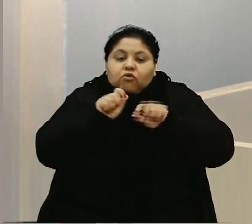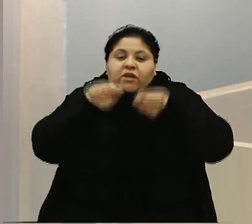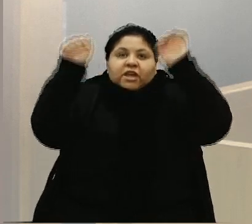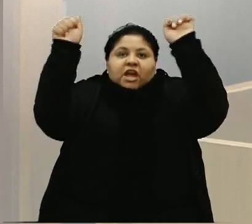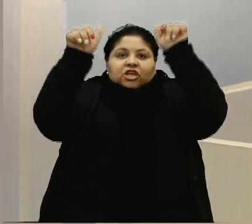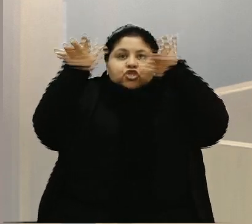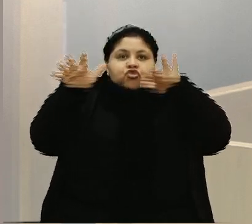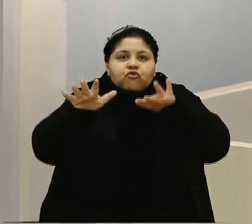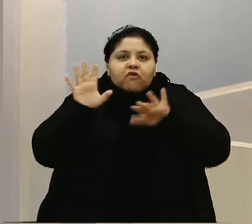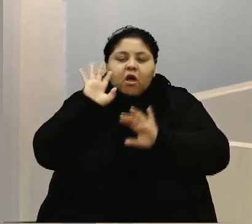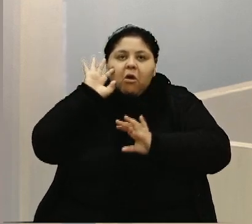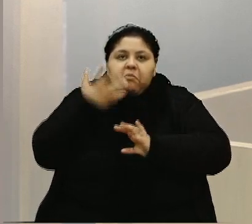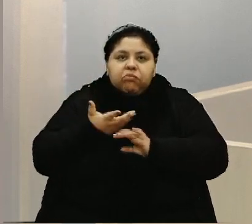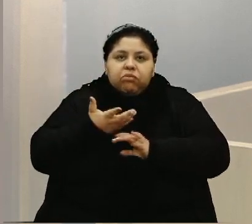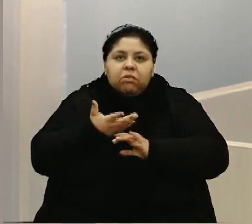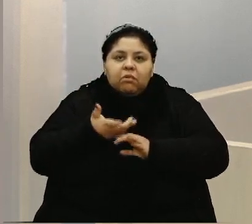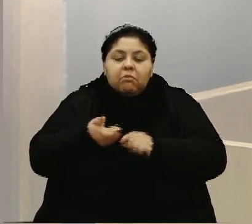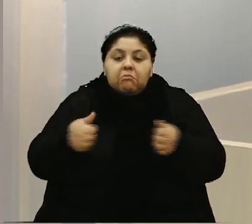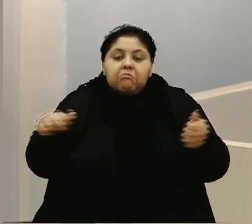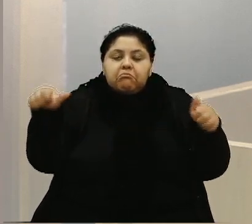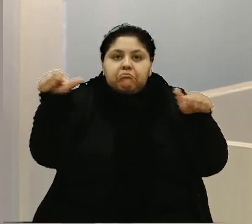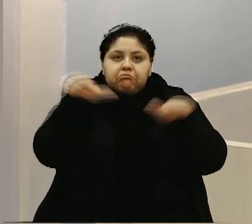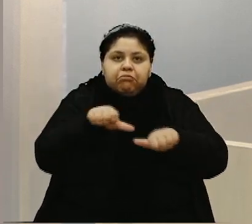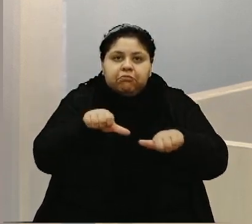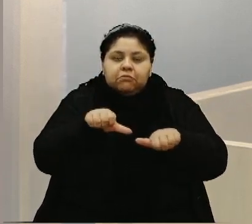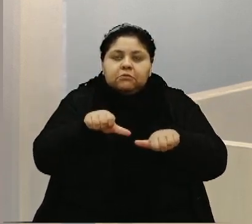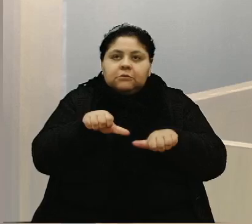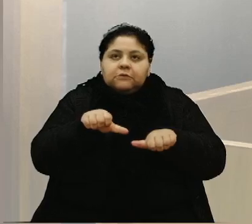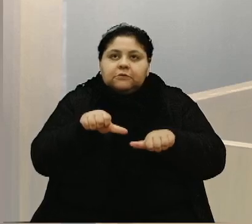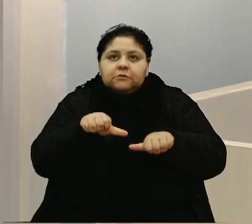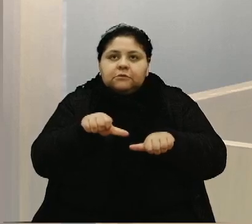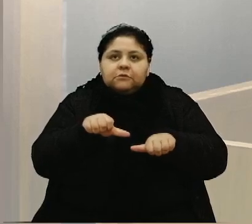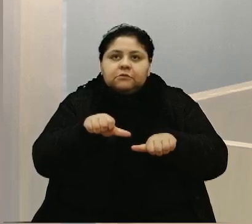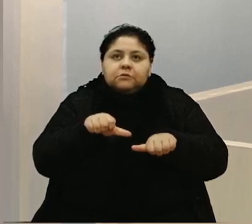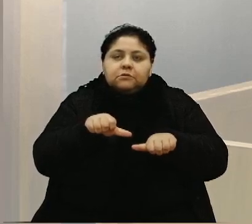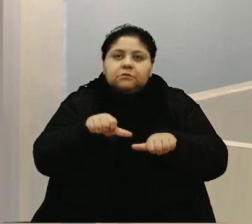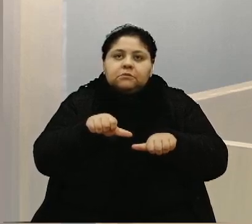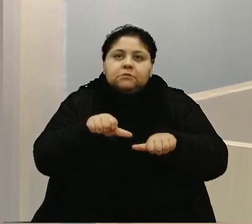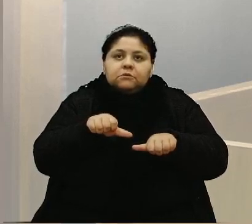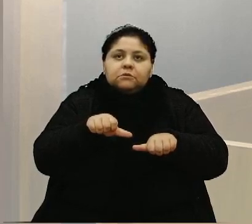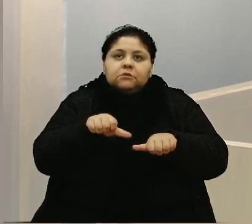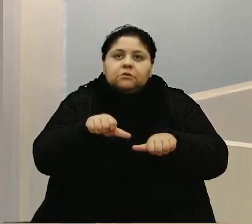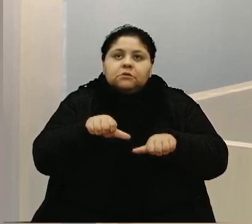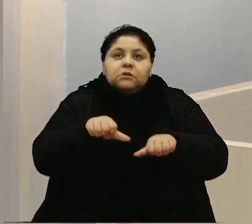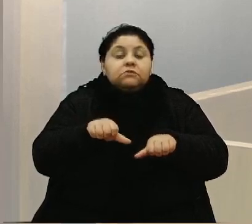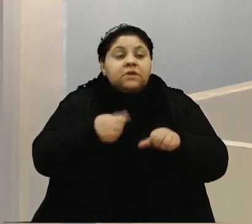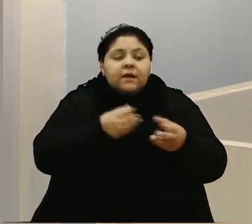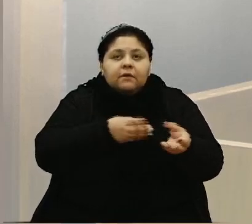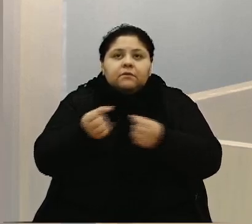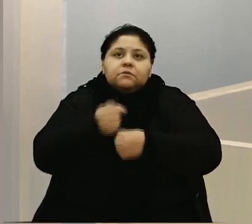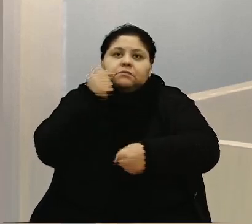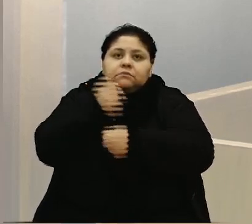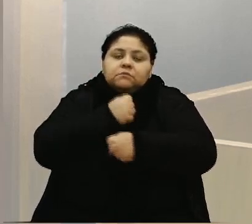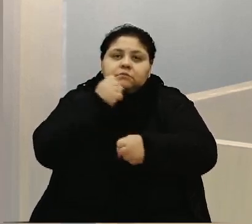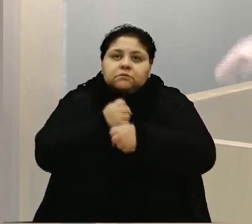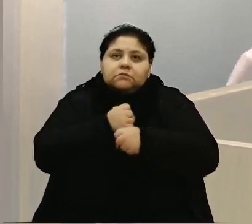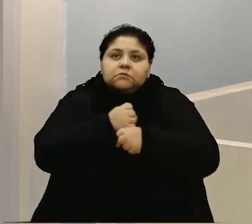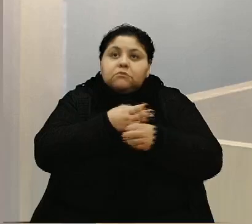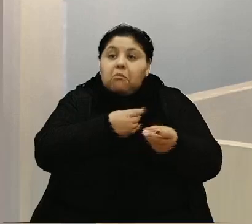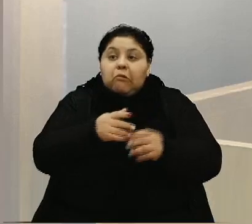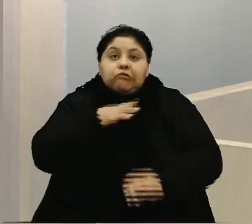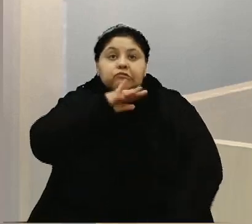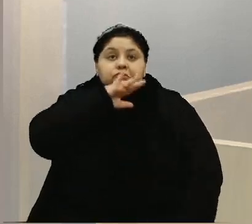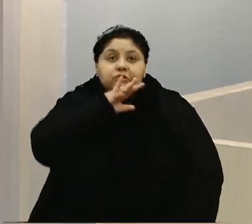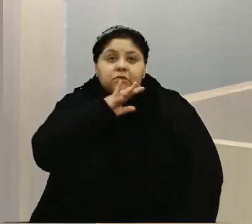que tornam ainda piores as condições que há muitos e muitos anos são muito ruins.